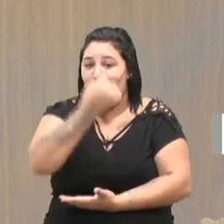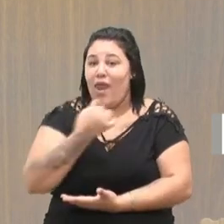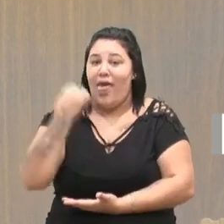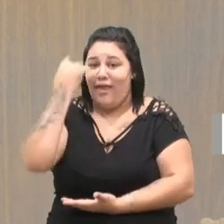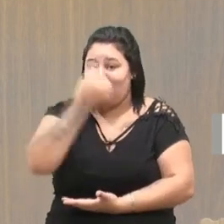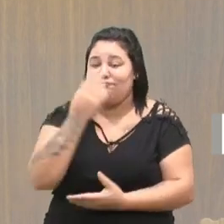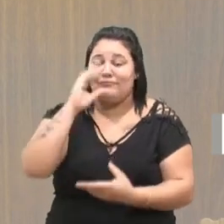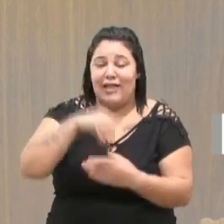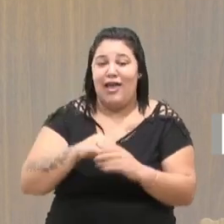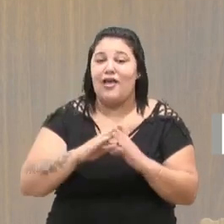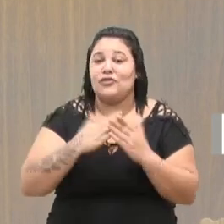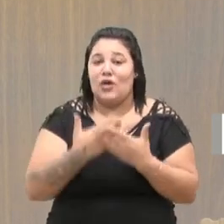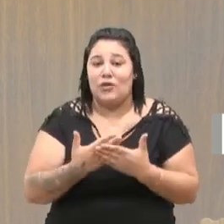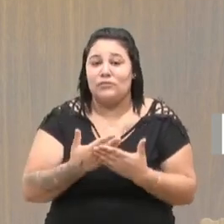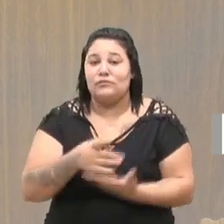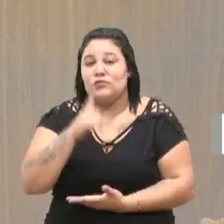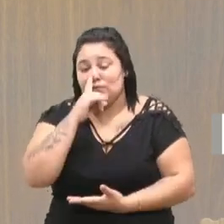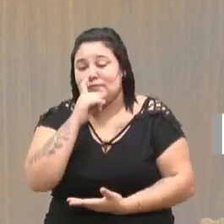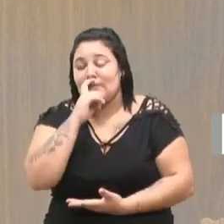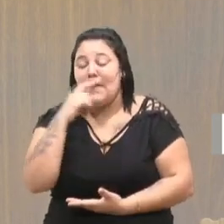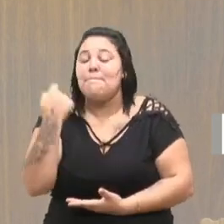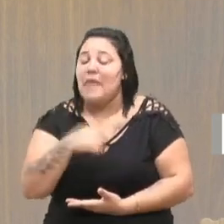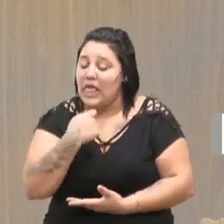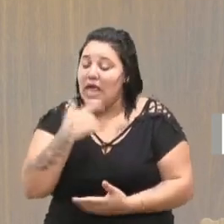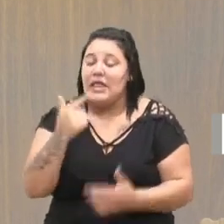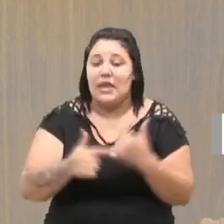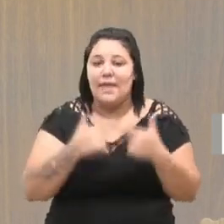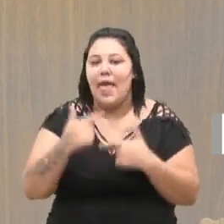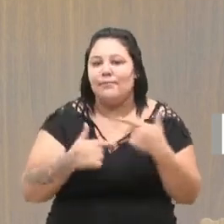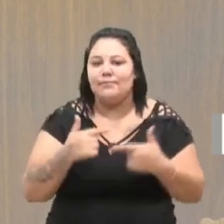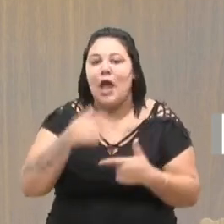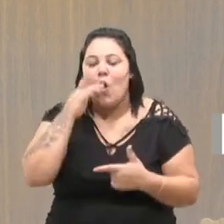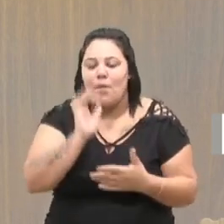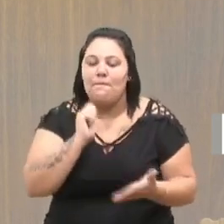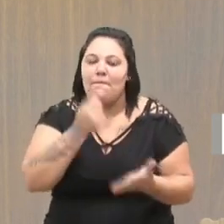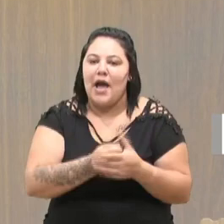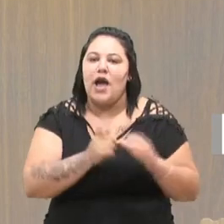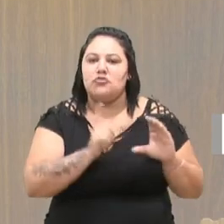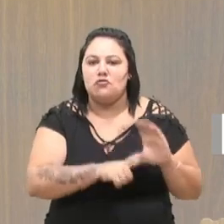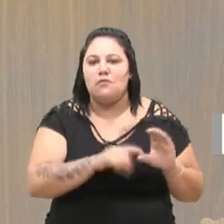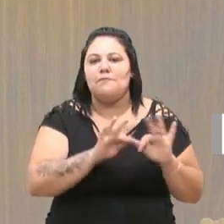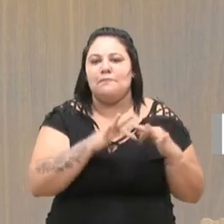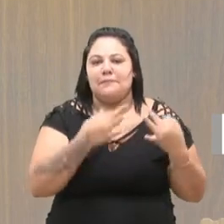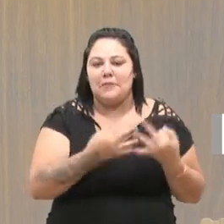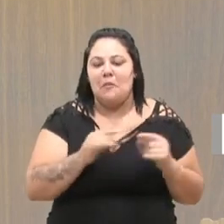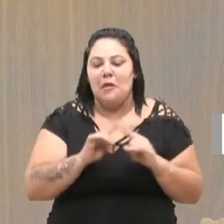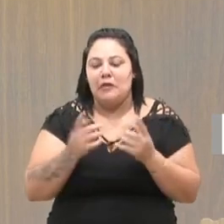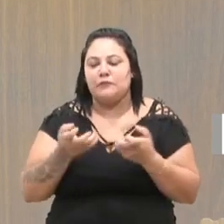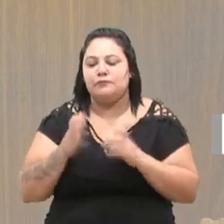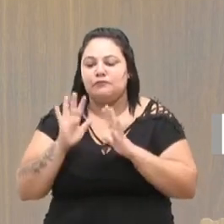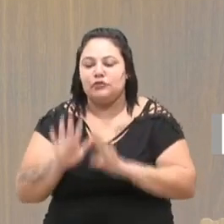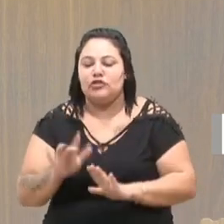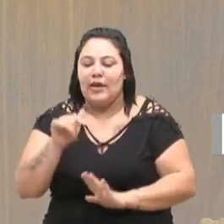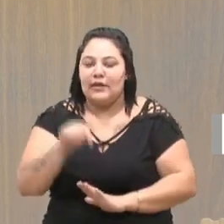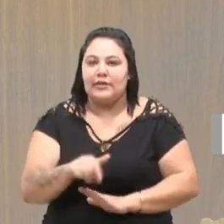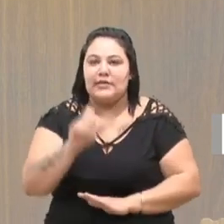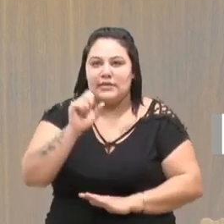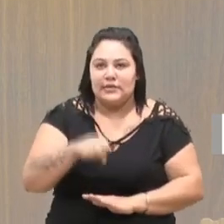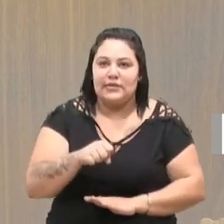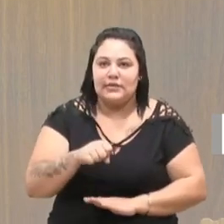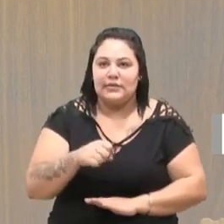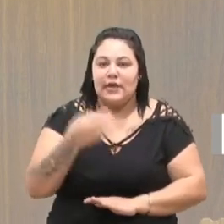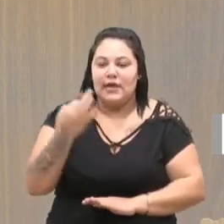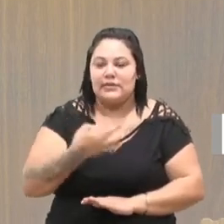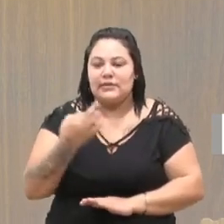pais têm que trabalhar para conseguir sustentar suas famílias, mas quero deixar aqui, sim, a certeza de que isso é